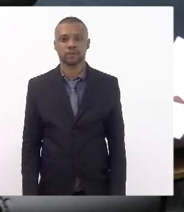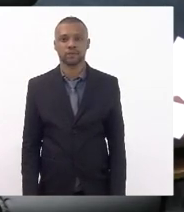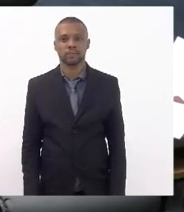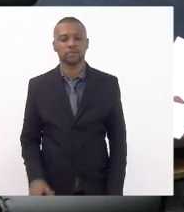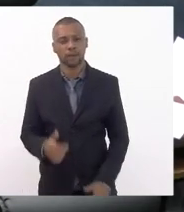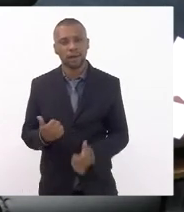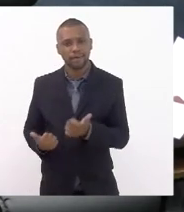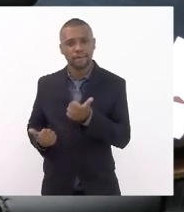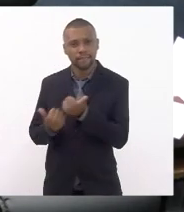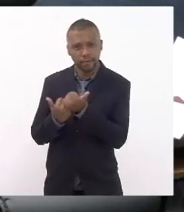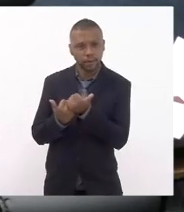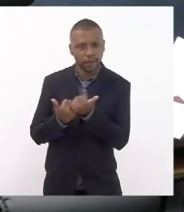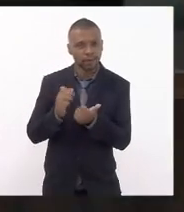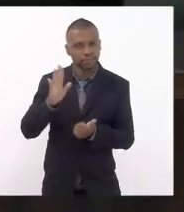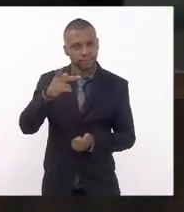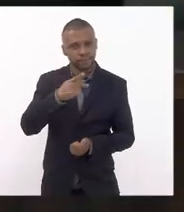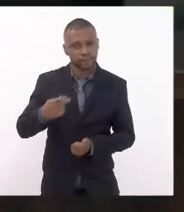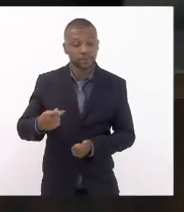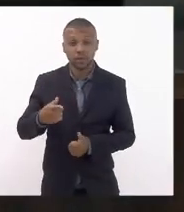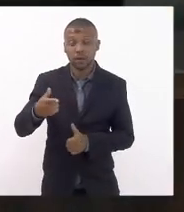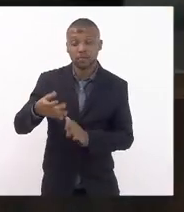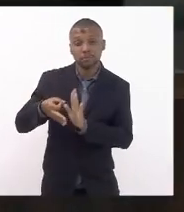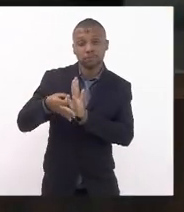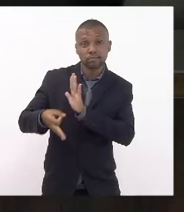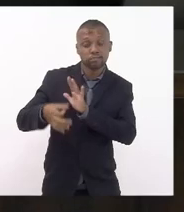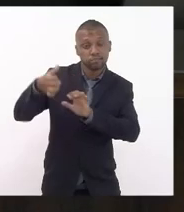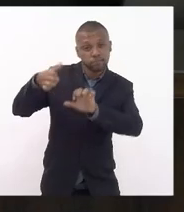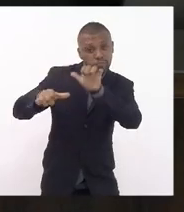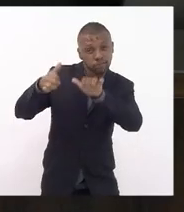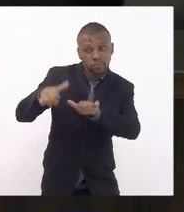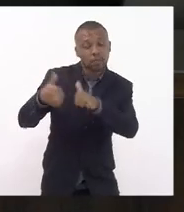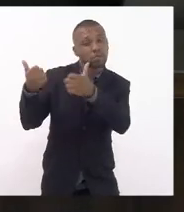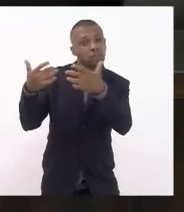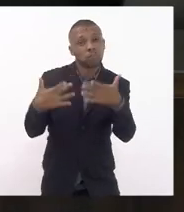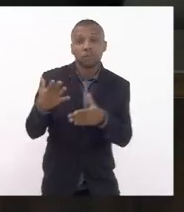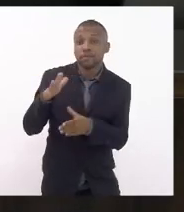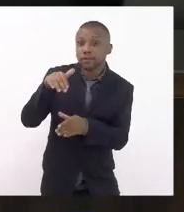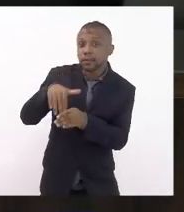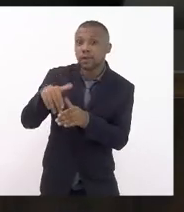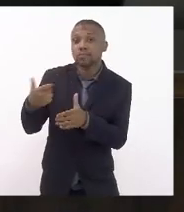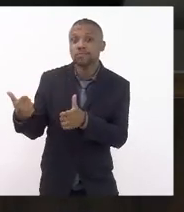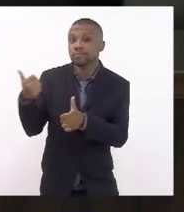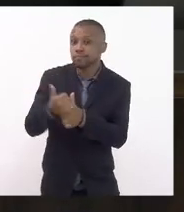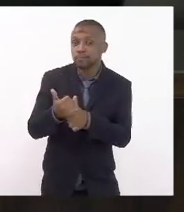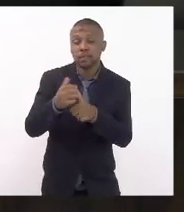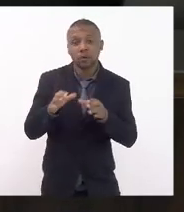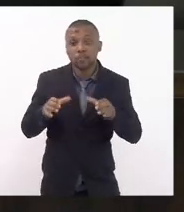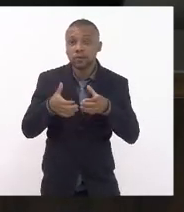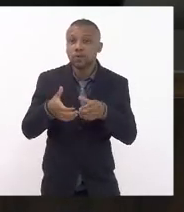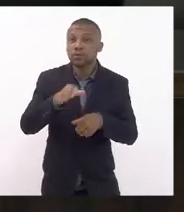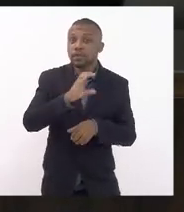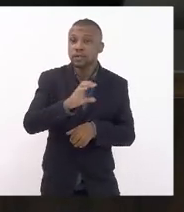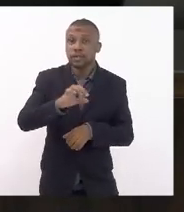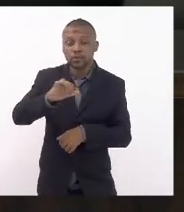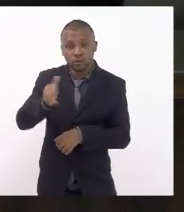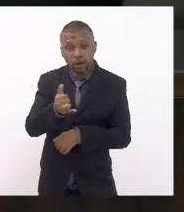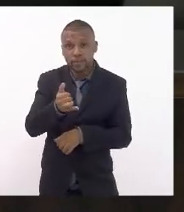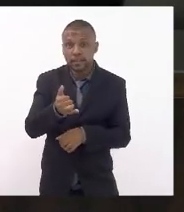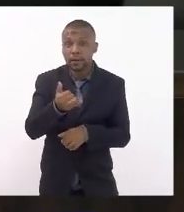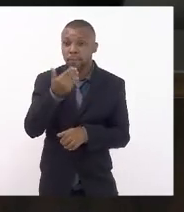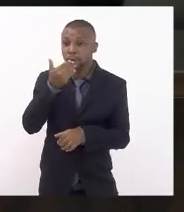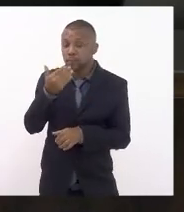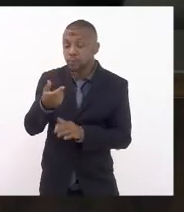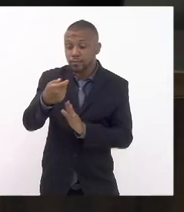Favorável, presidente. Os pareceres emitidos em votação substitutivo da Comissão de Constituição e Justiça com forma final